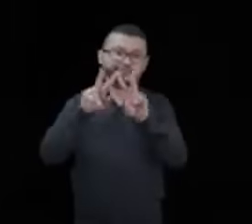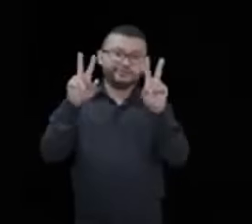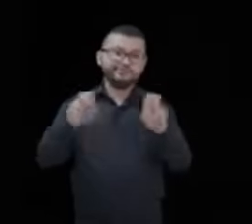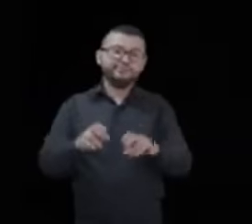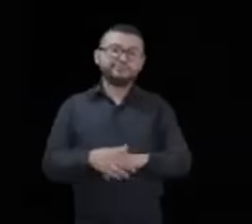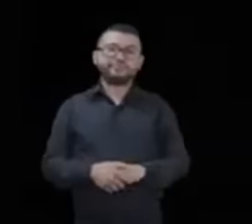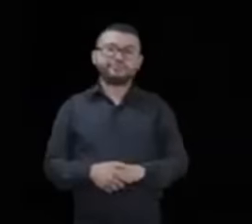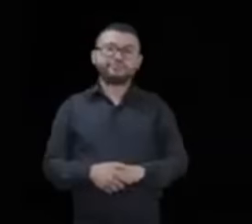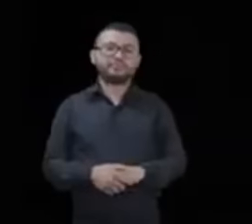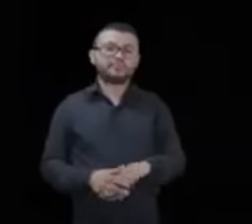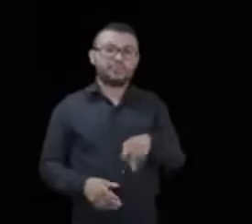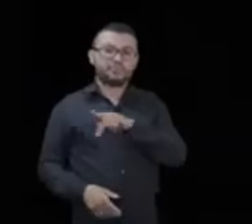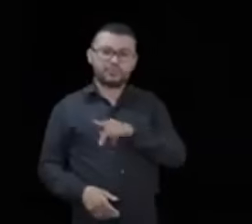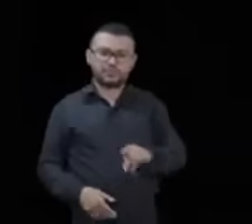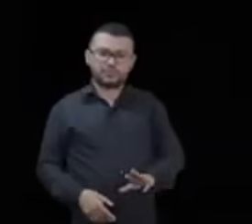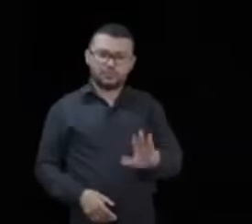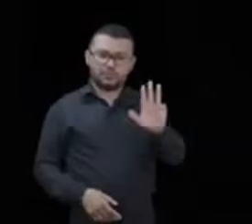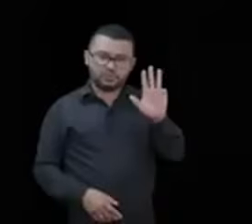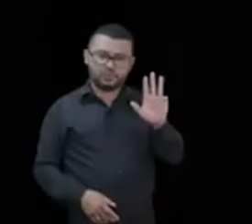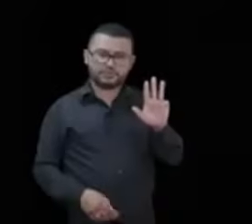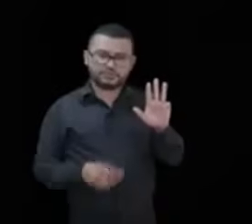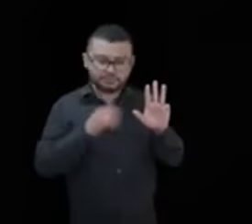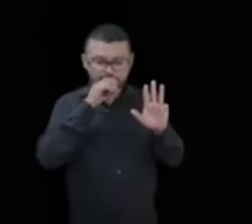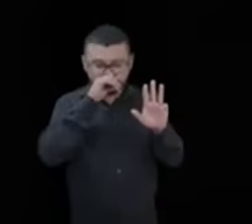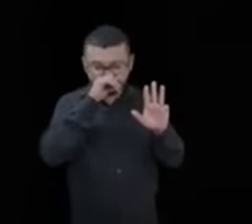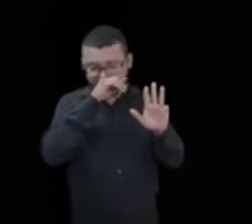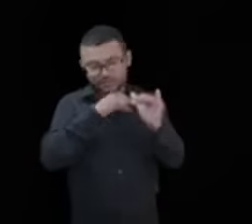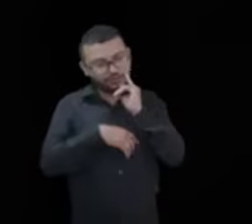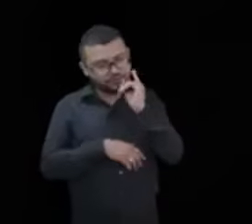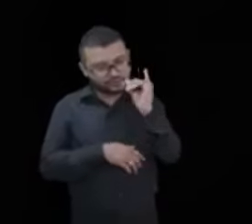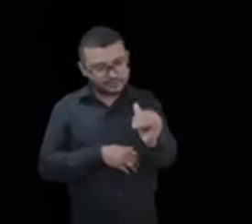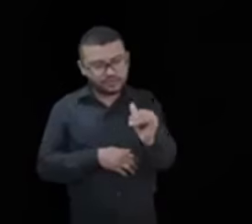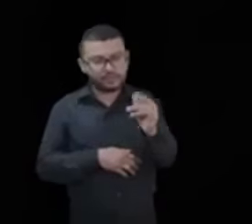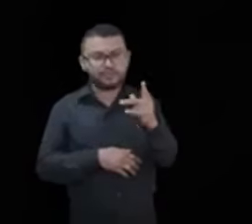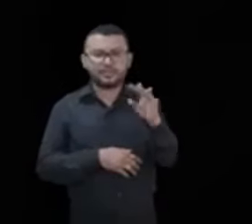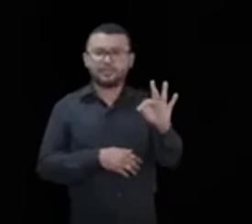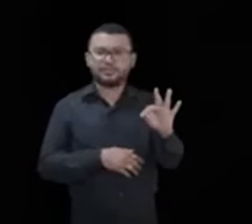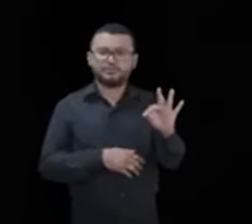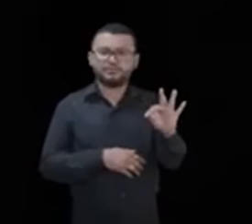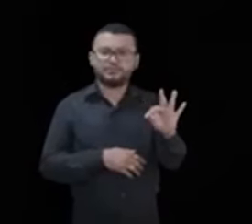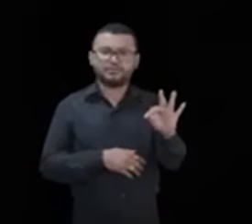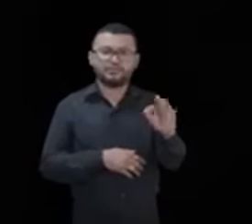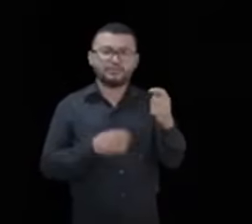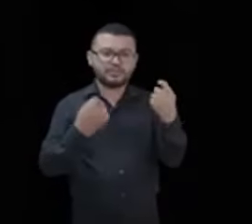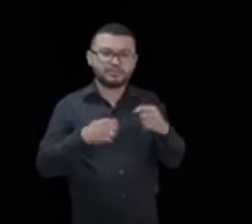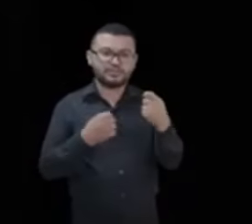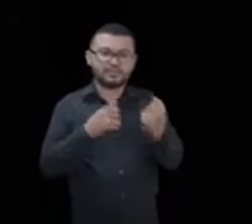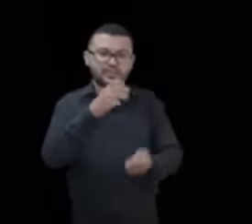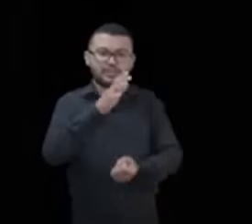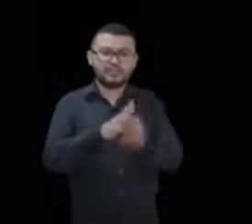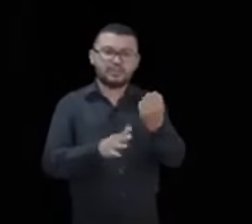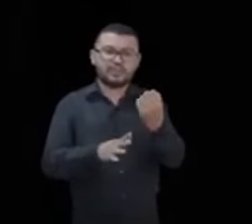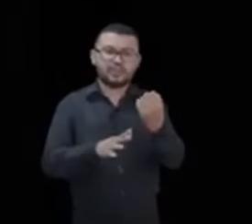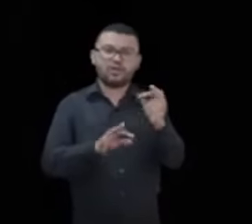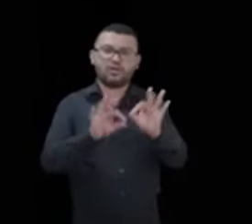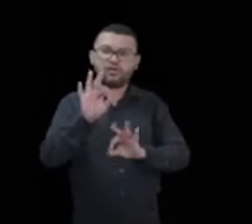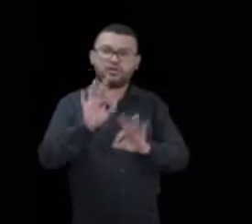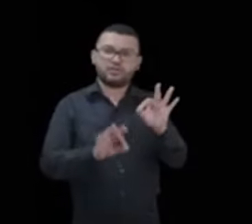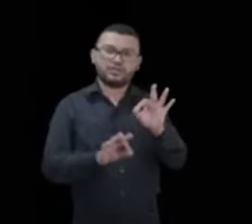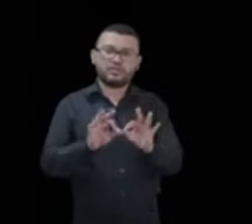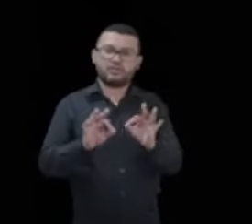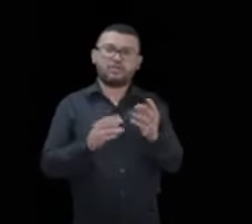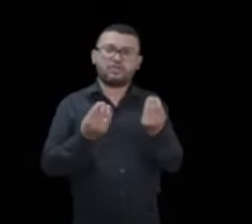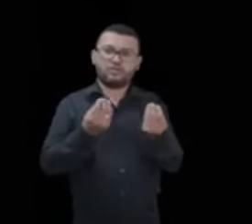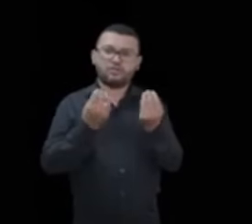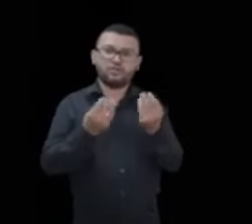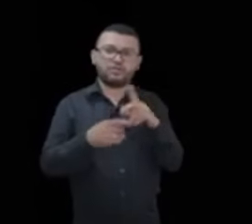Como o presidente Lula, eu quero dizer aqui ao senhor, o PT tem que levantar a bandeira e criar as condições para que